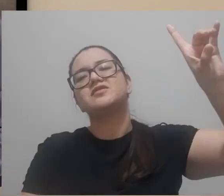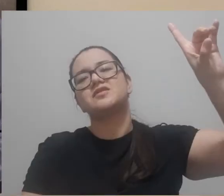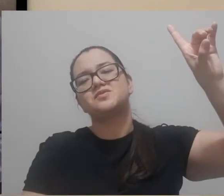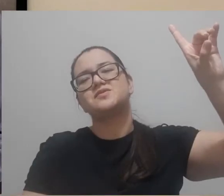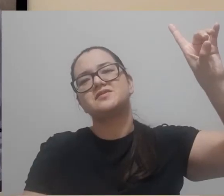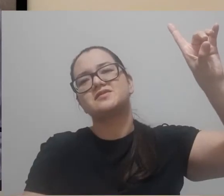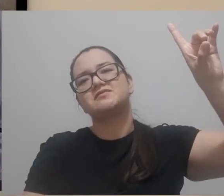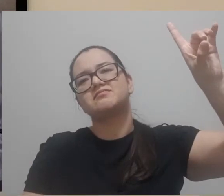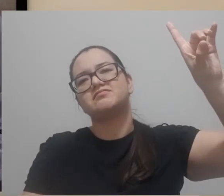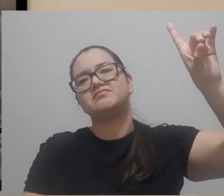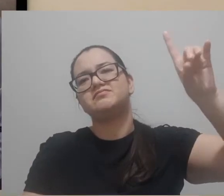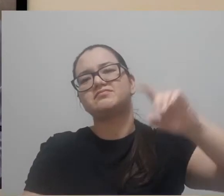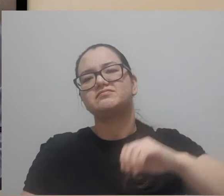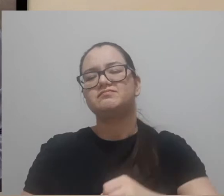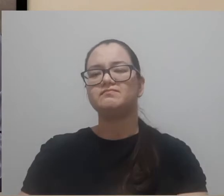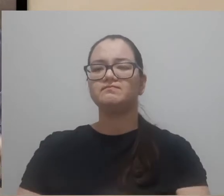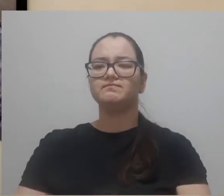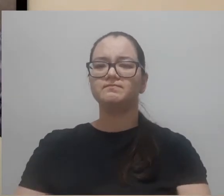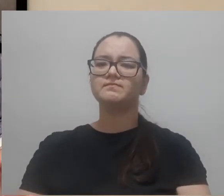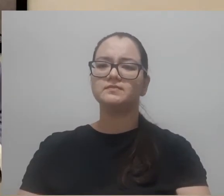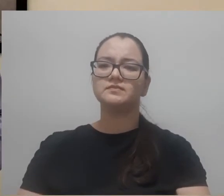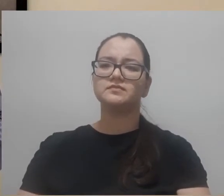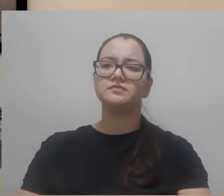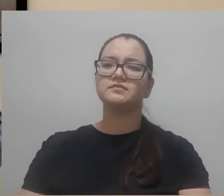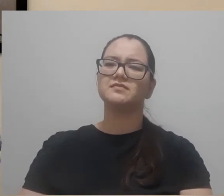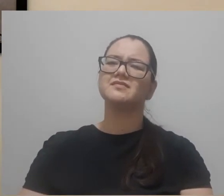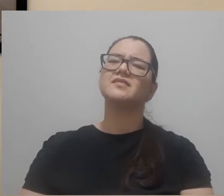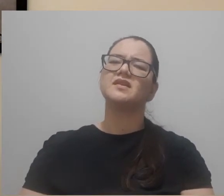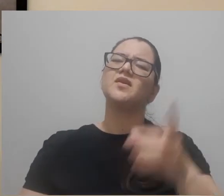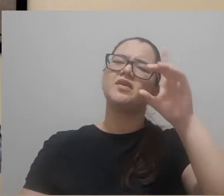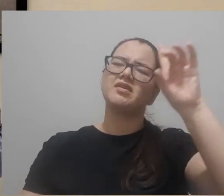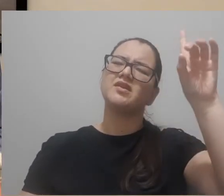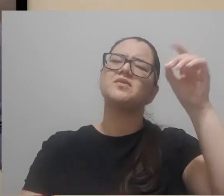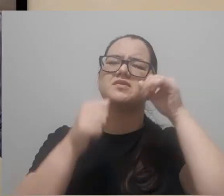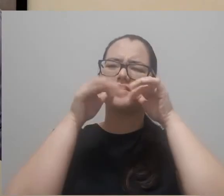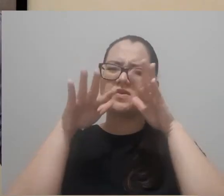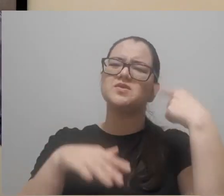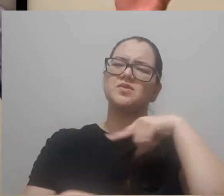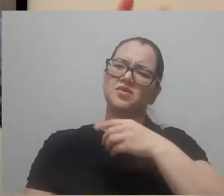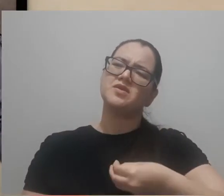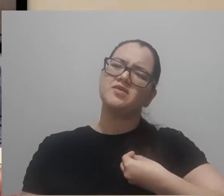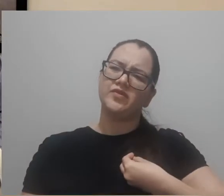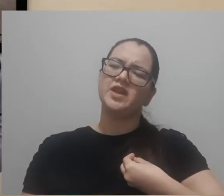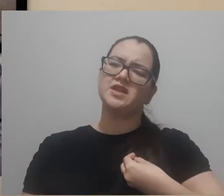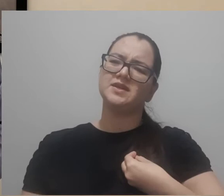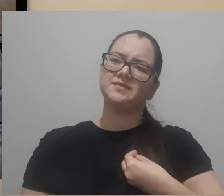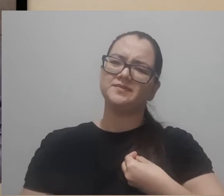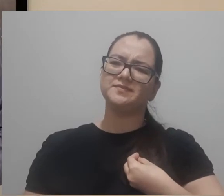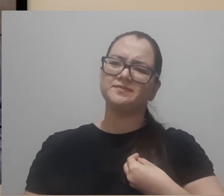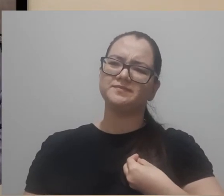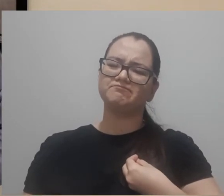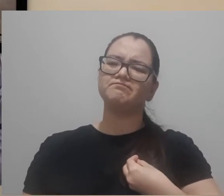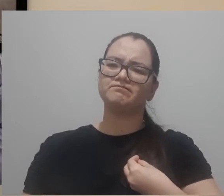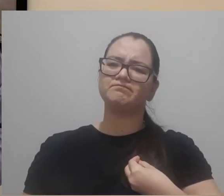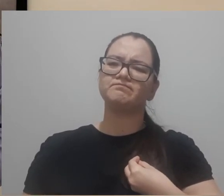sejam ajuntados nos céus. Que o Senhor nos abençoe, que o Senhor manifeste a sua